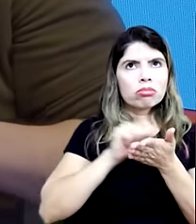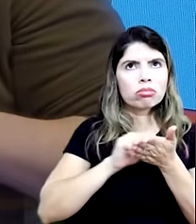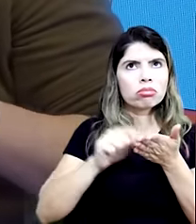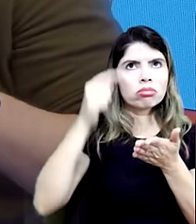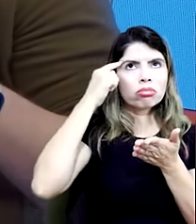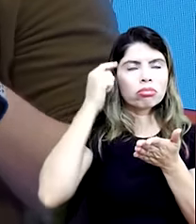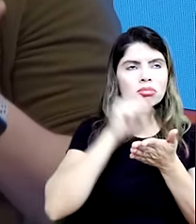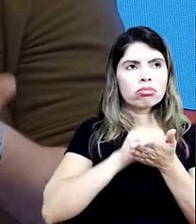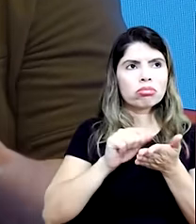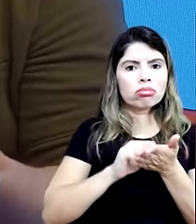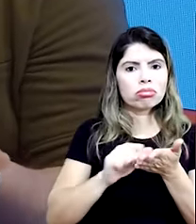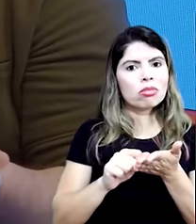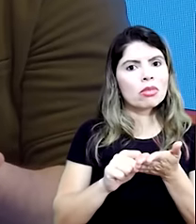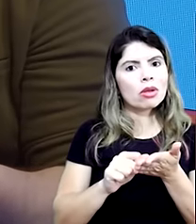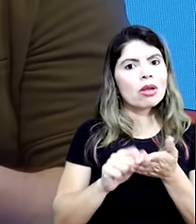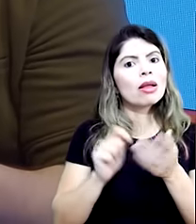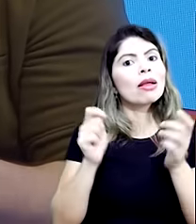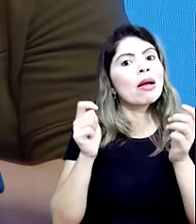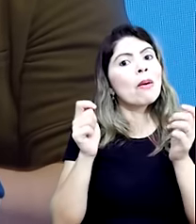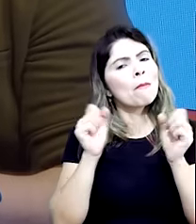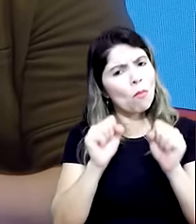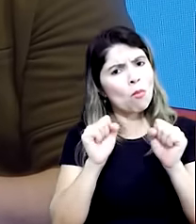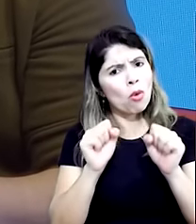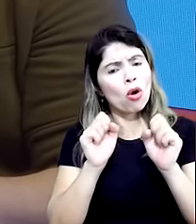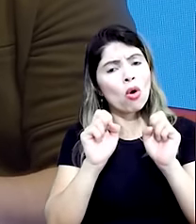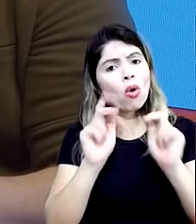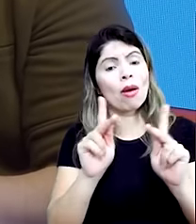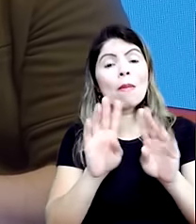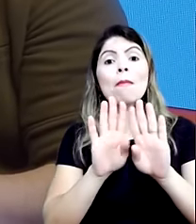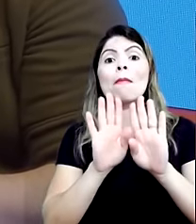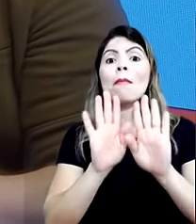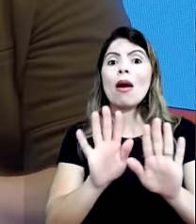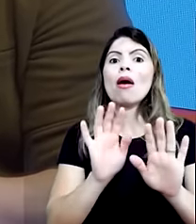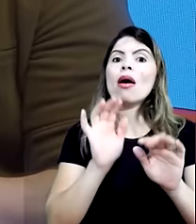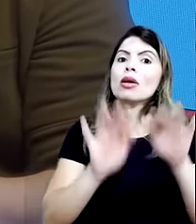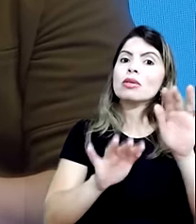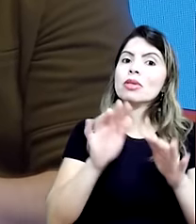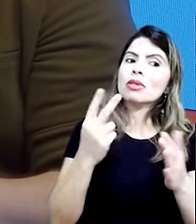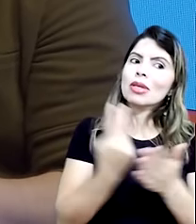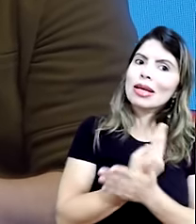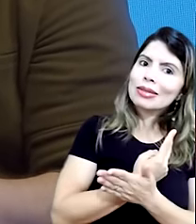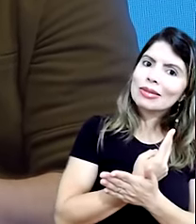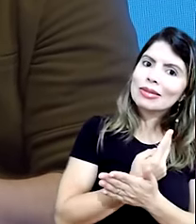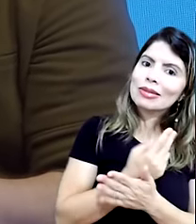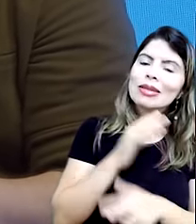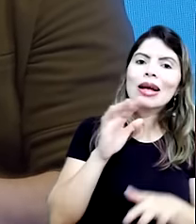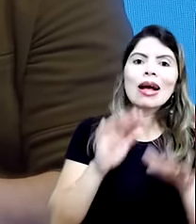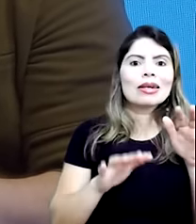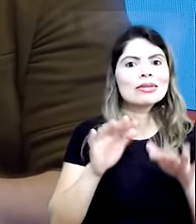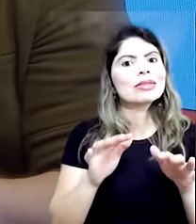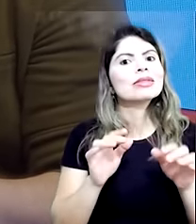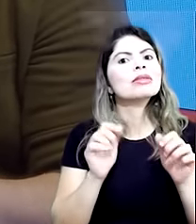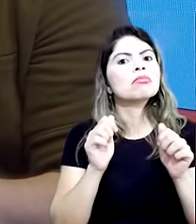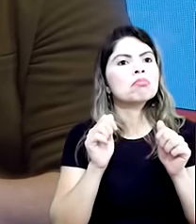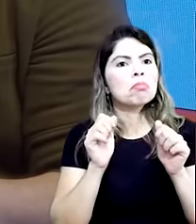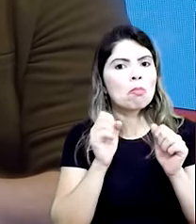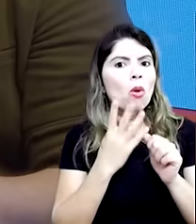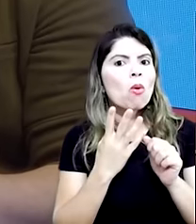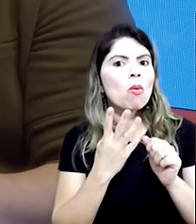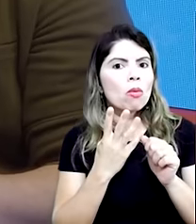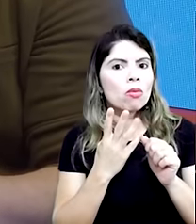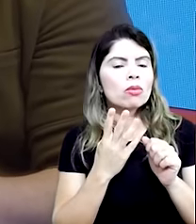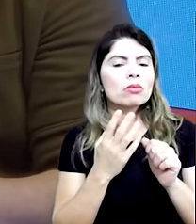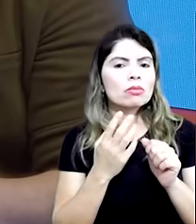acertar e chance de errar E aí o que acaba acontecendo Às vezes a pessoa grava já tem outros aspectos que são que geram dificuldade